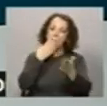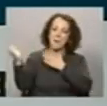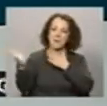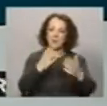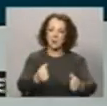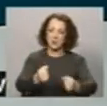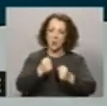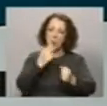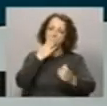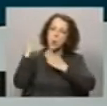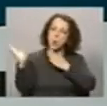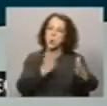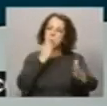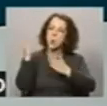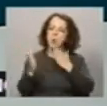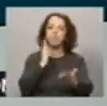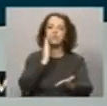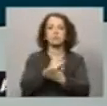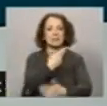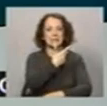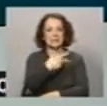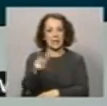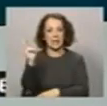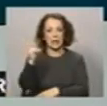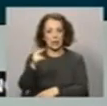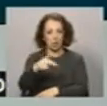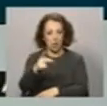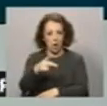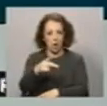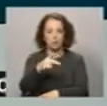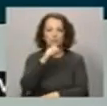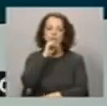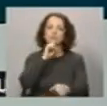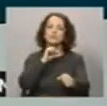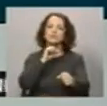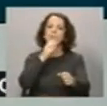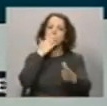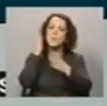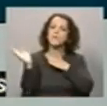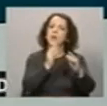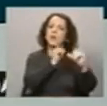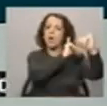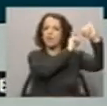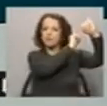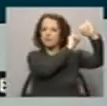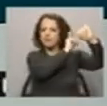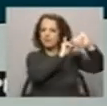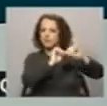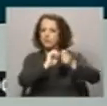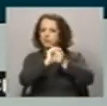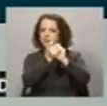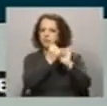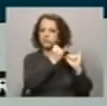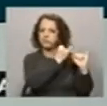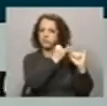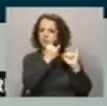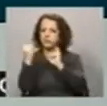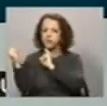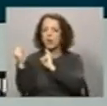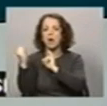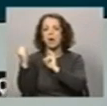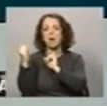forte, rajadas até 100 km por hora, o vento é do quadrante oeste, gradualmente vai rodando para o quadrante noroeste e diminui